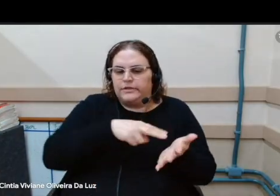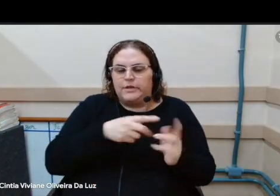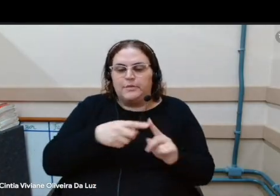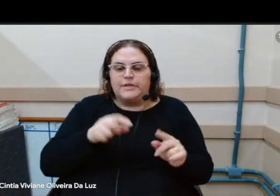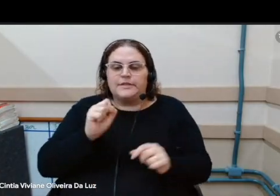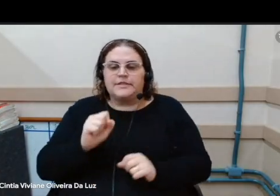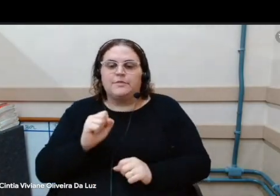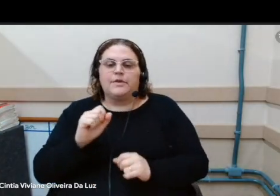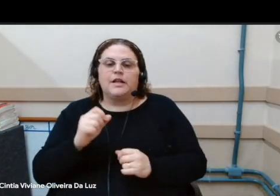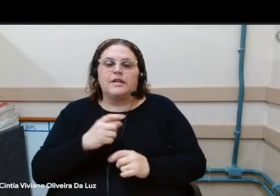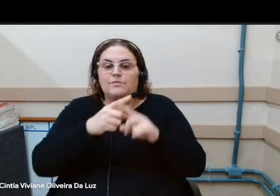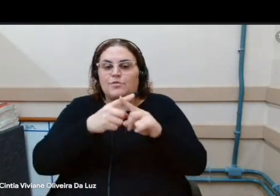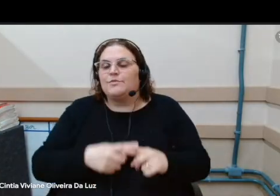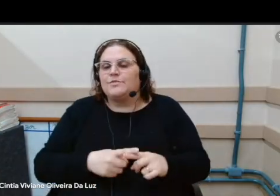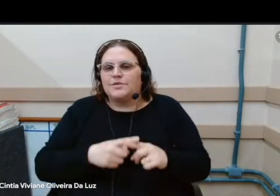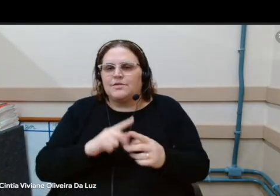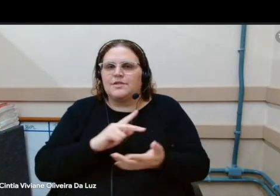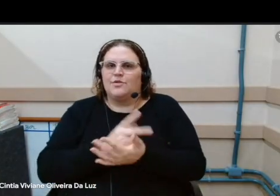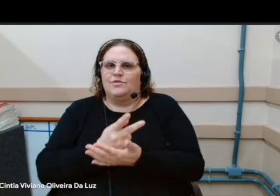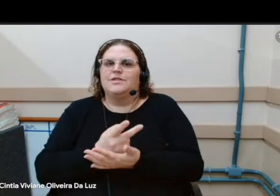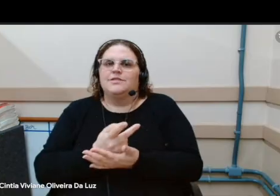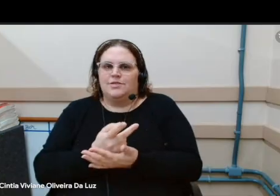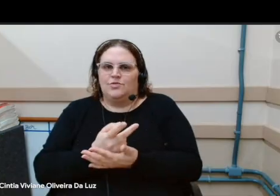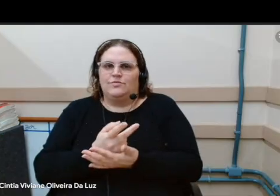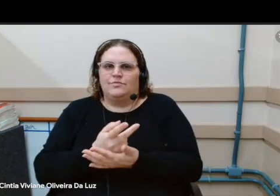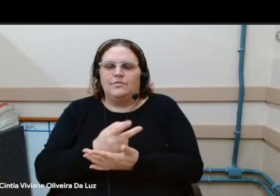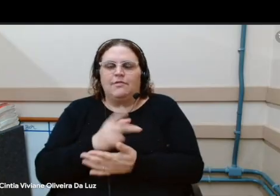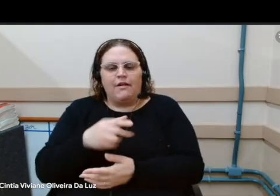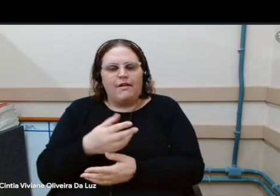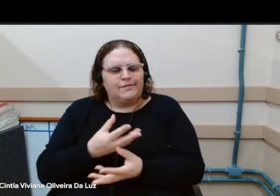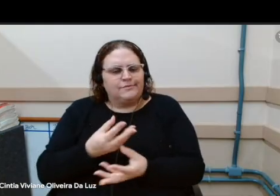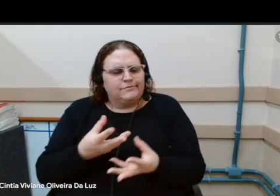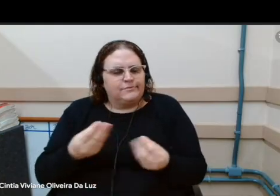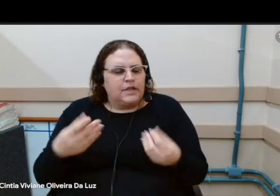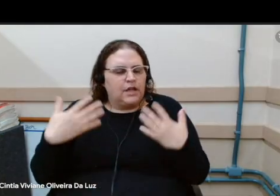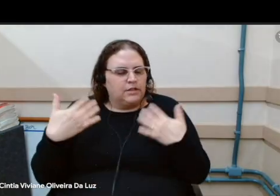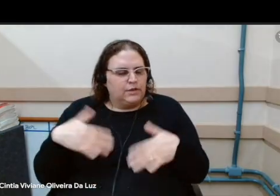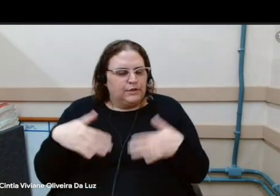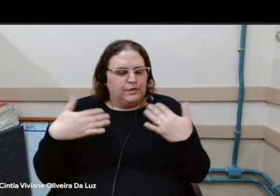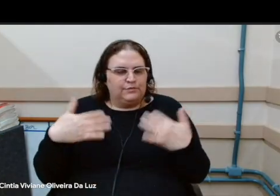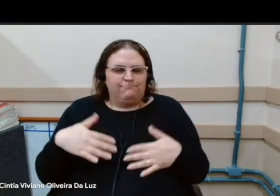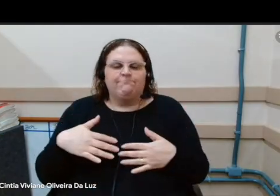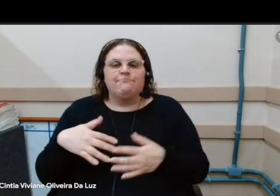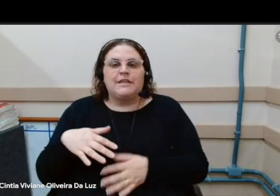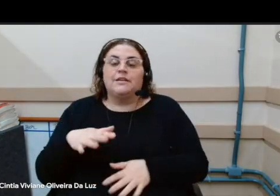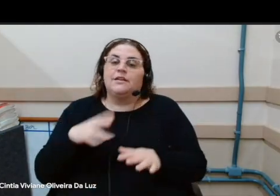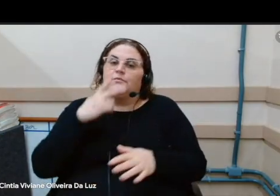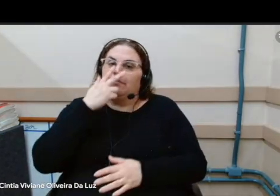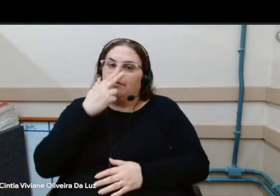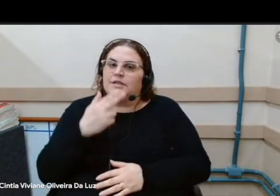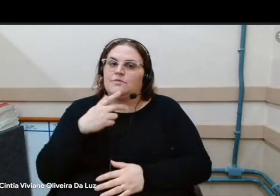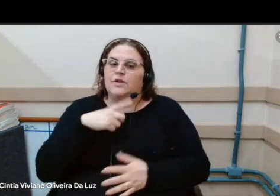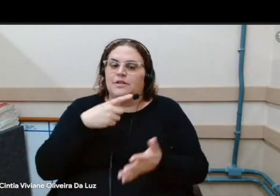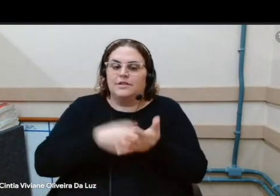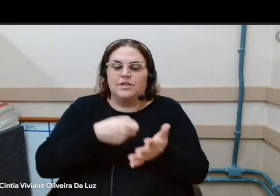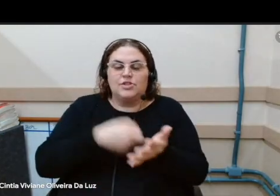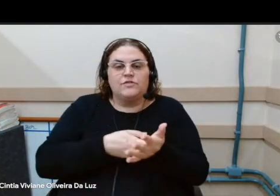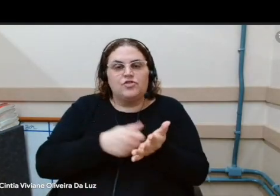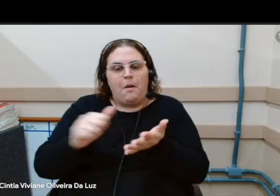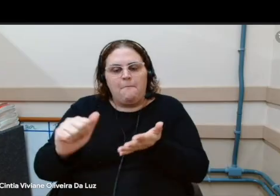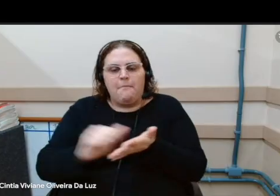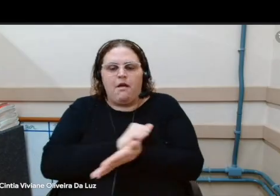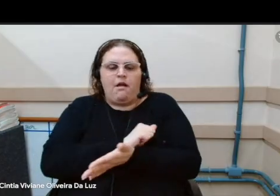e as proibições ã que eram tão numerosos que apesar da tentativa de apagamento de uma